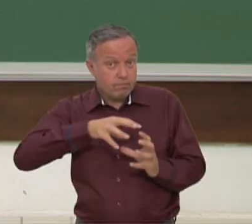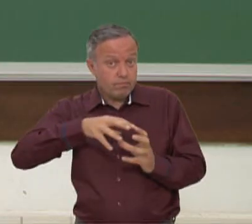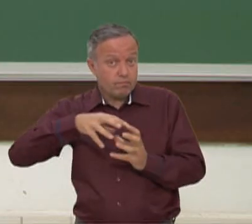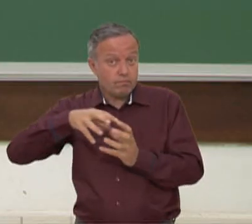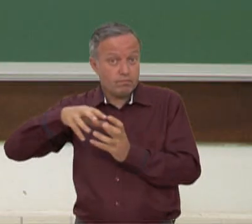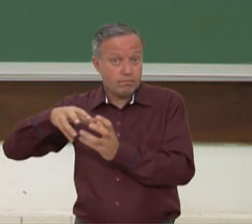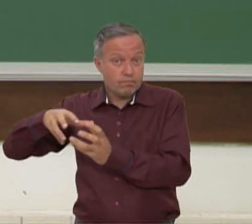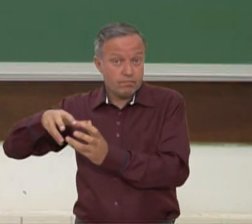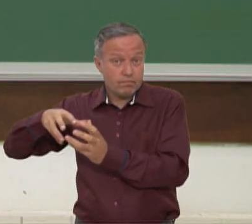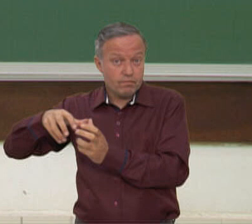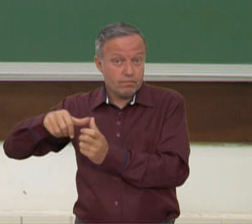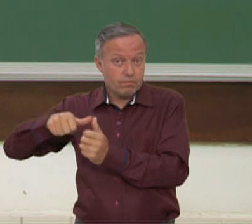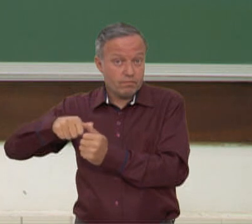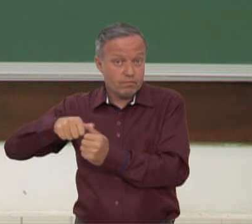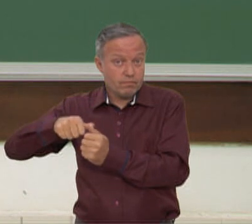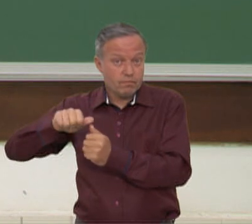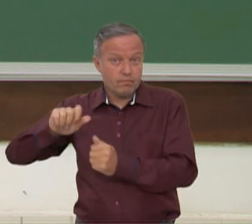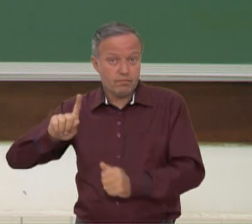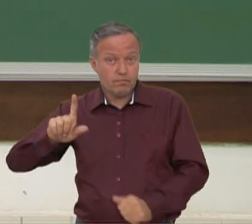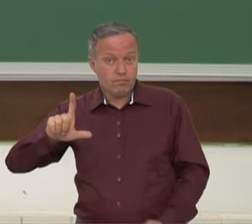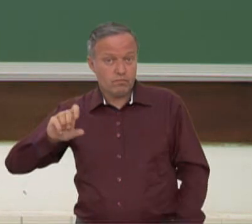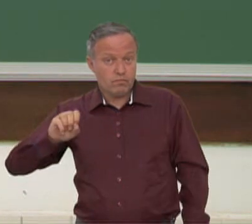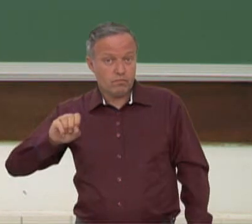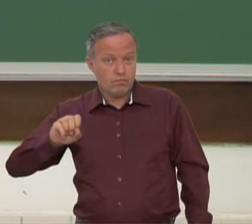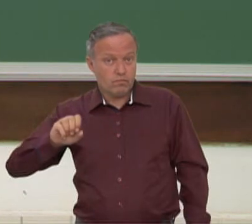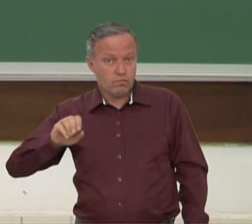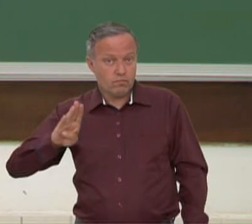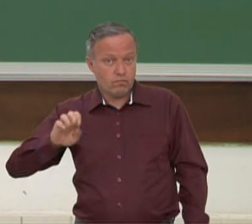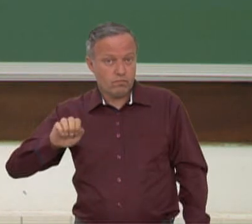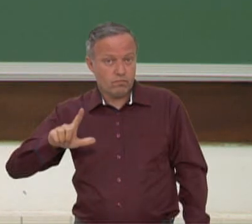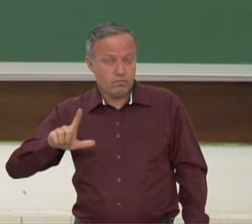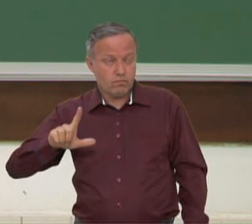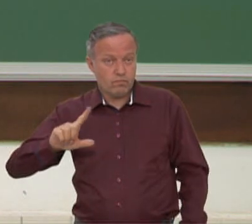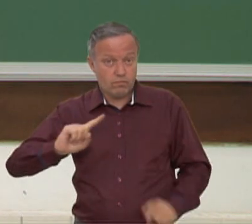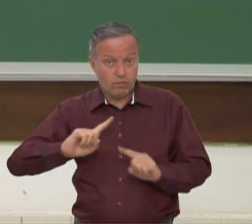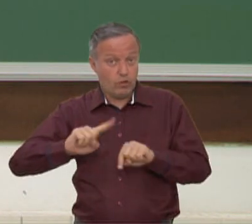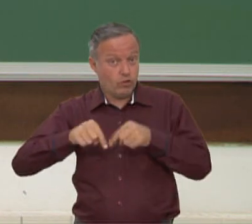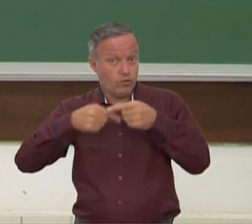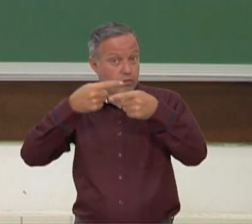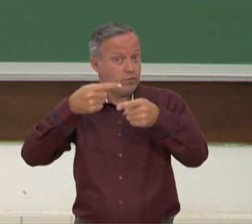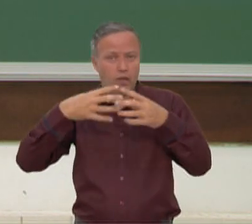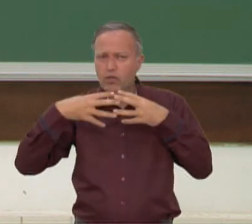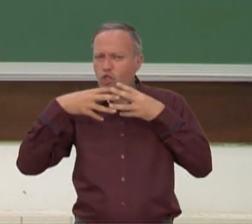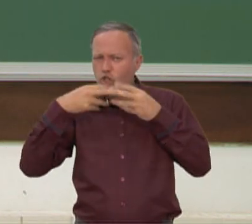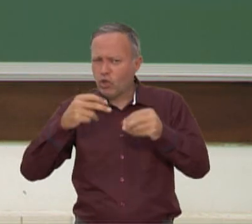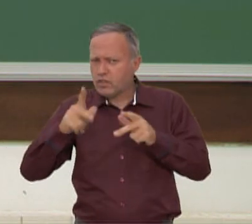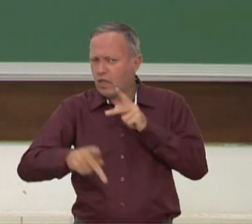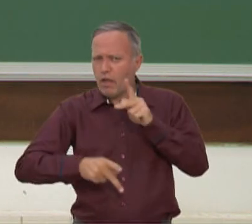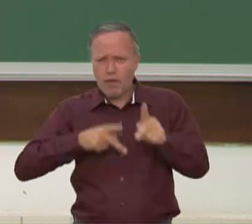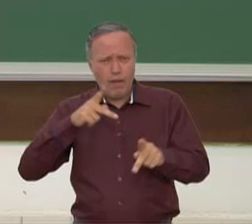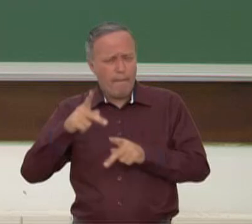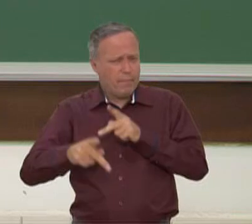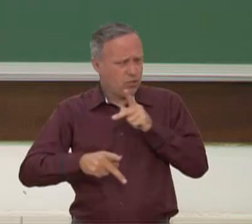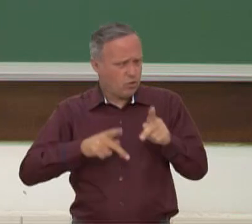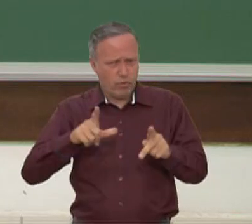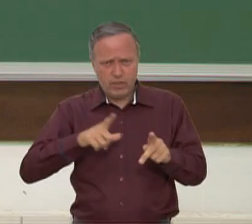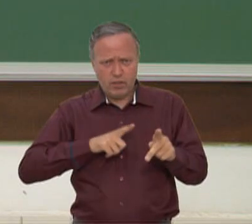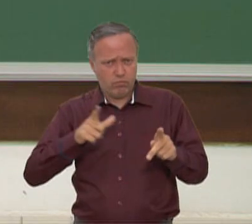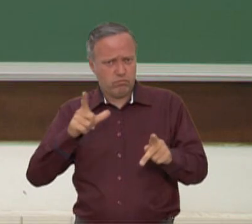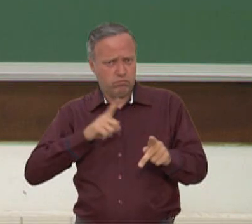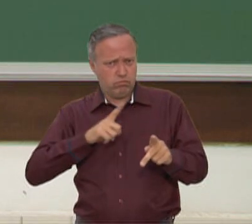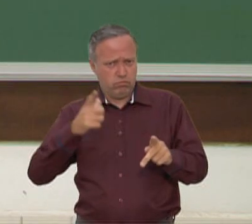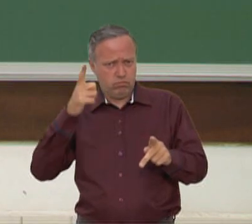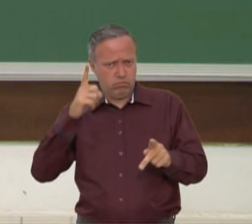quê? Porque nem todo desenvolvimento ele atinge a todas as pessoas. Por isso que nós temos aí grandes desigualdades